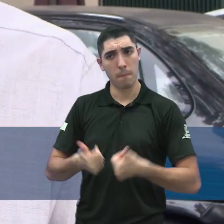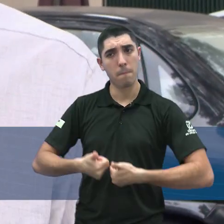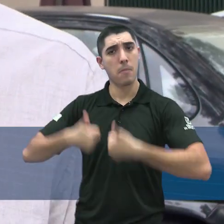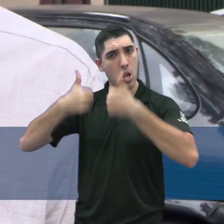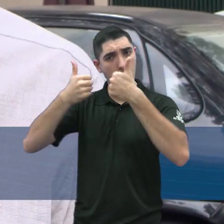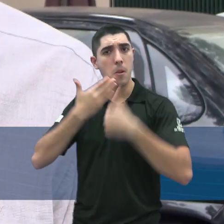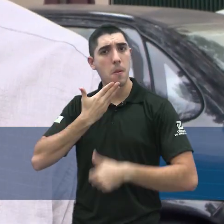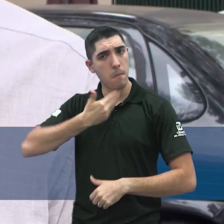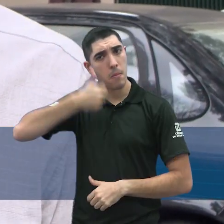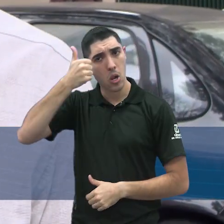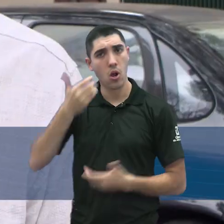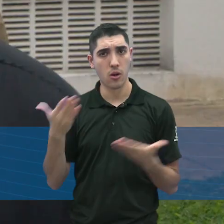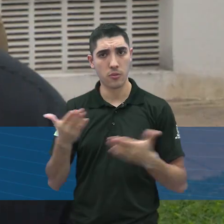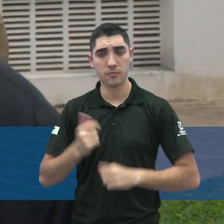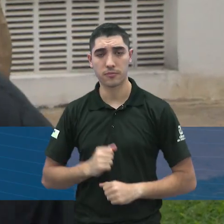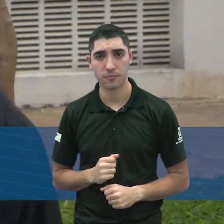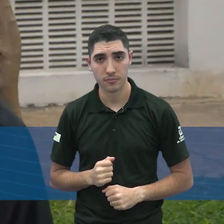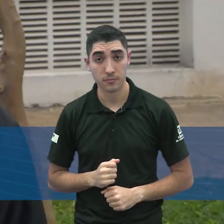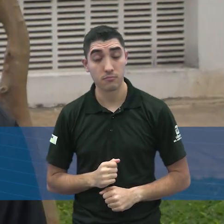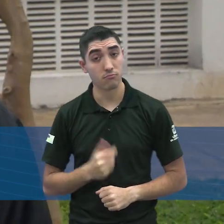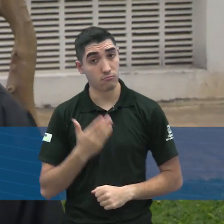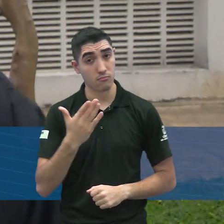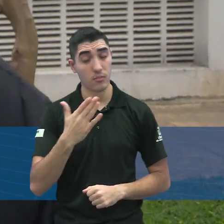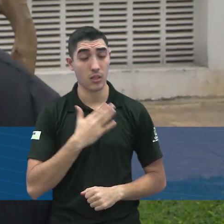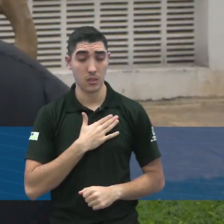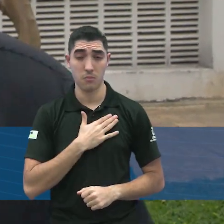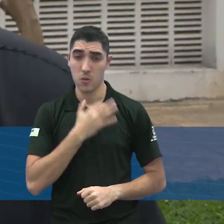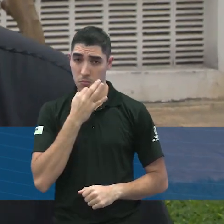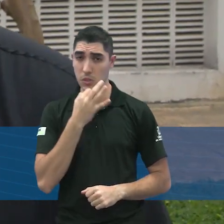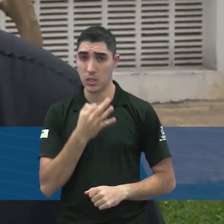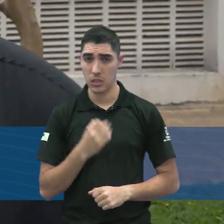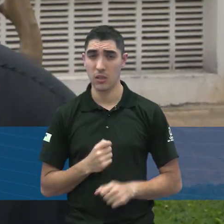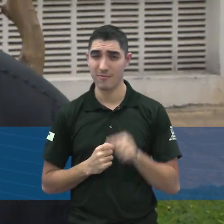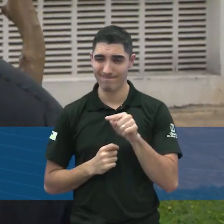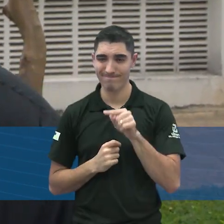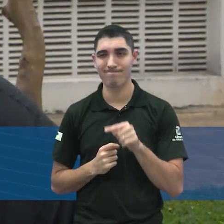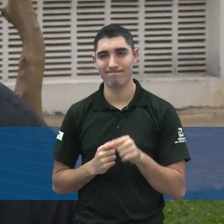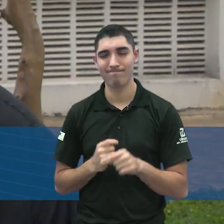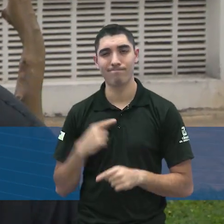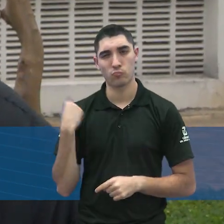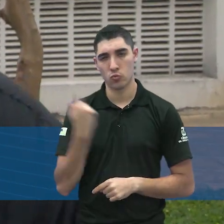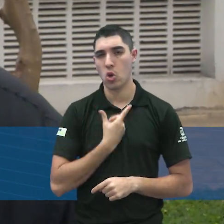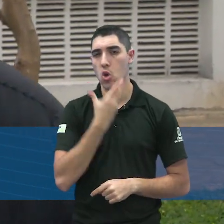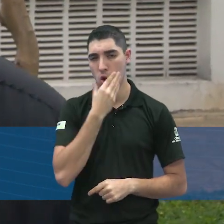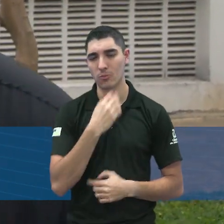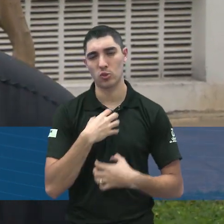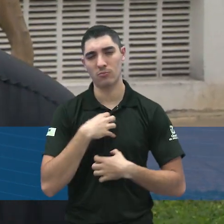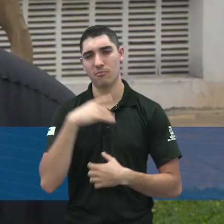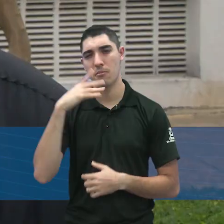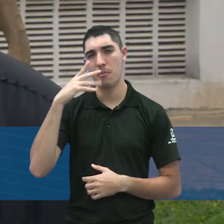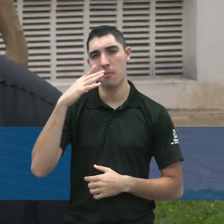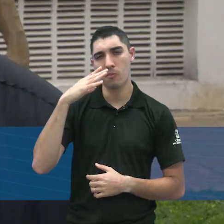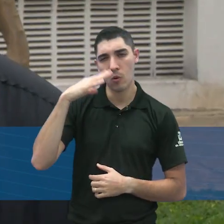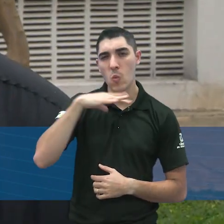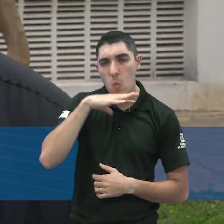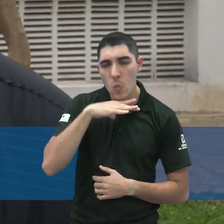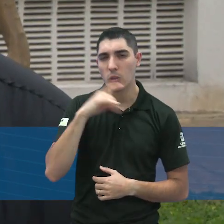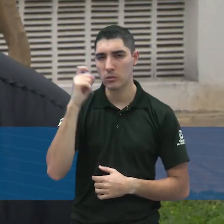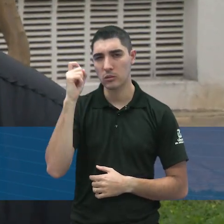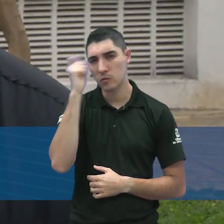nesse novo ciclo aí que a gente vive. Eu acho que isso é muito maléfico pra gente, principalmente eu sendo um homem preto, tá